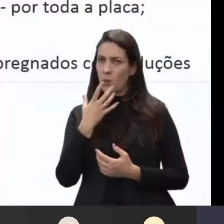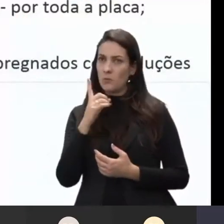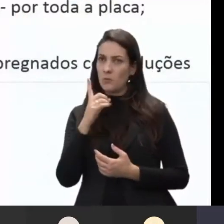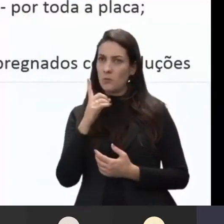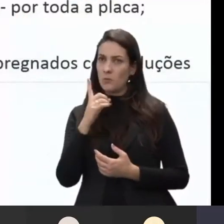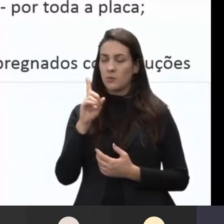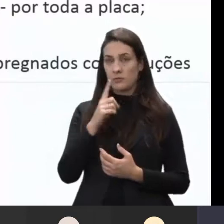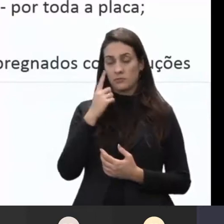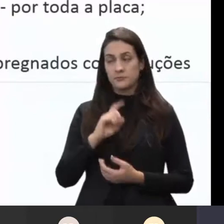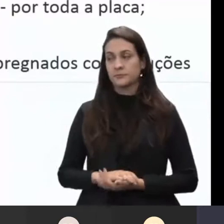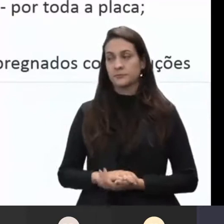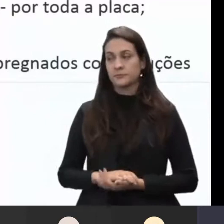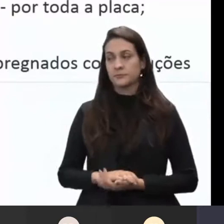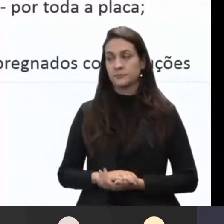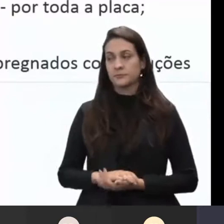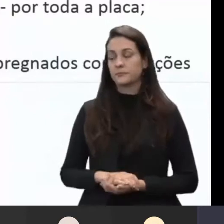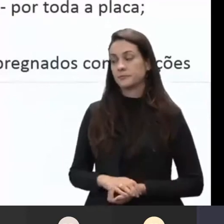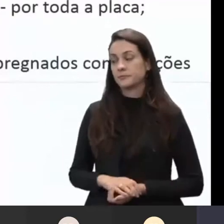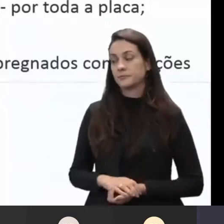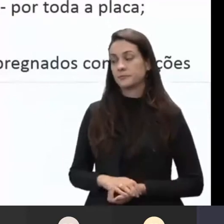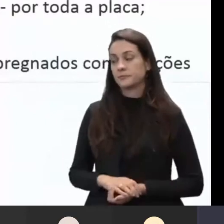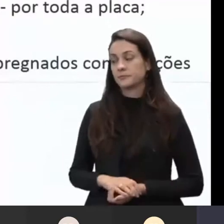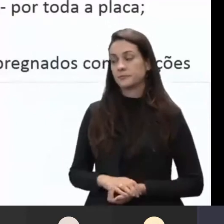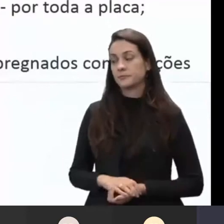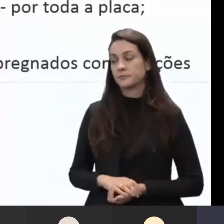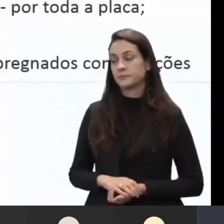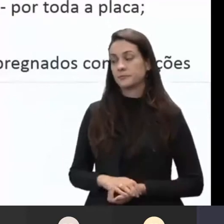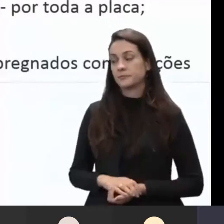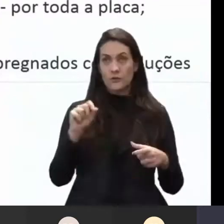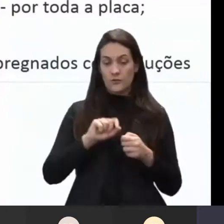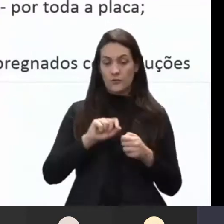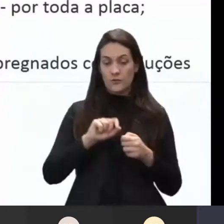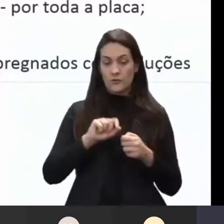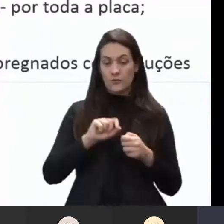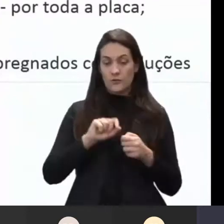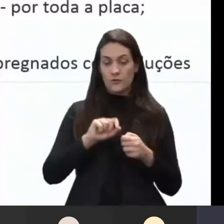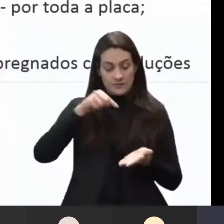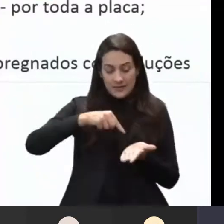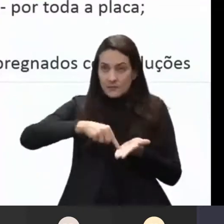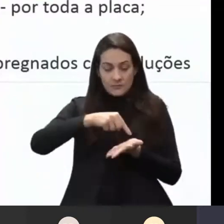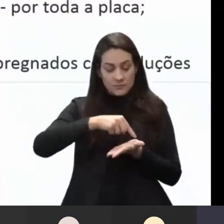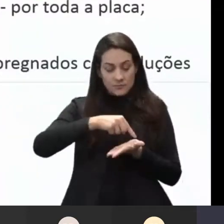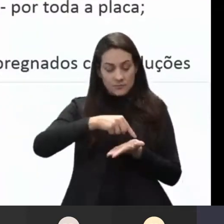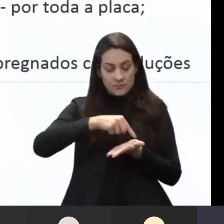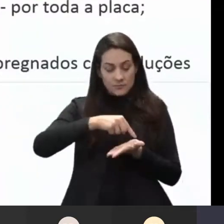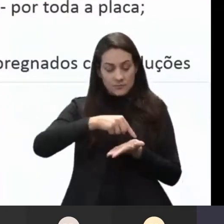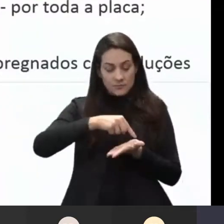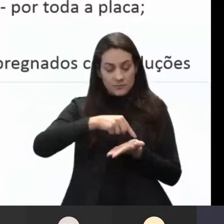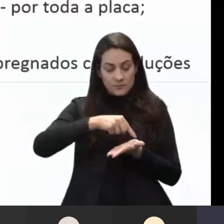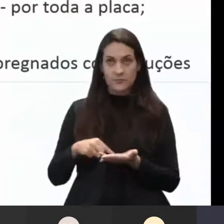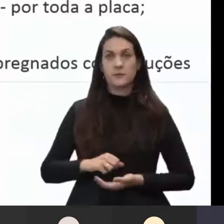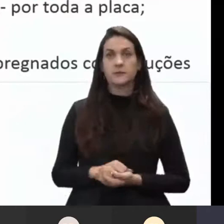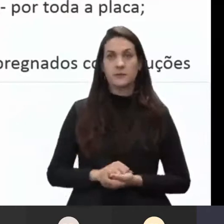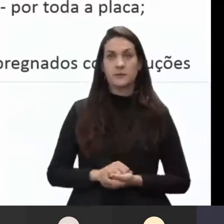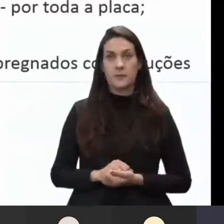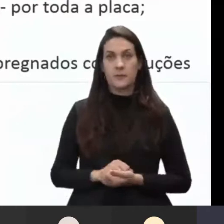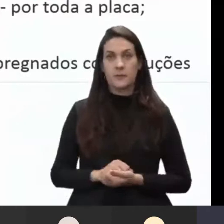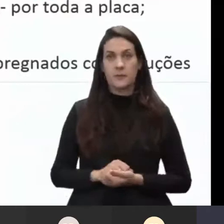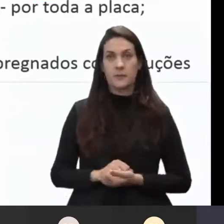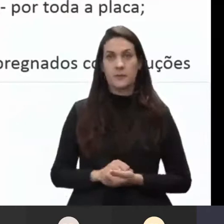importante neste momento, na plaquinha, na hora que você for realizar demarcações, então aqui você tem a sua placa, e aí você vai colocar